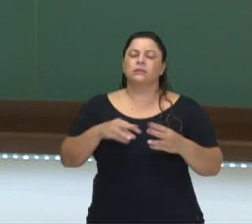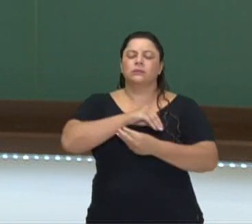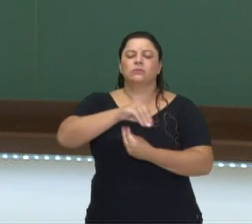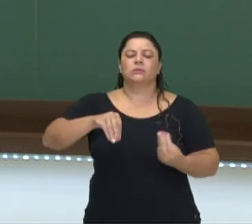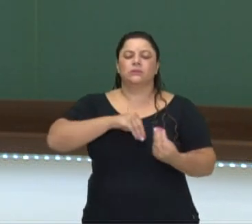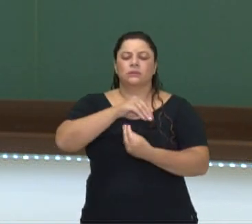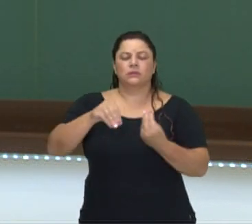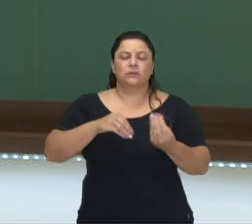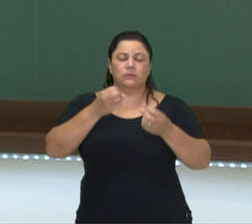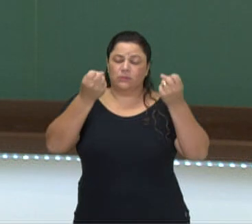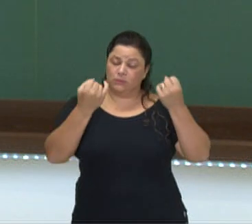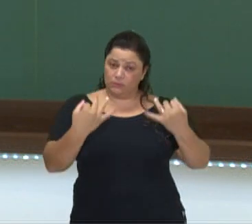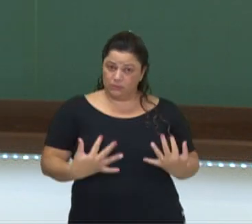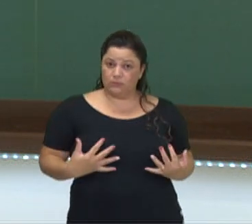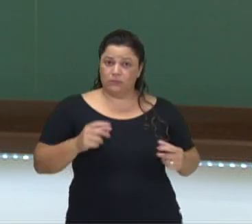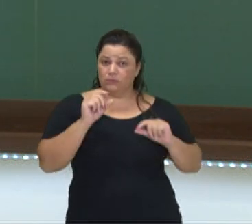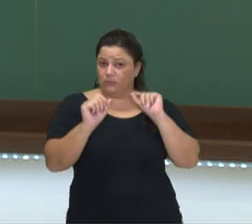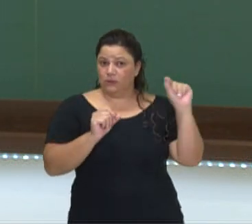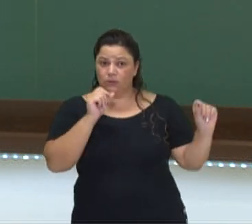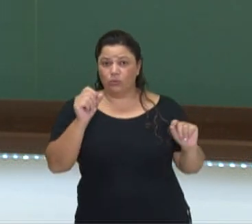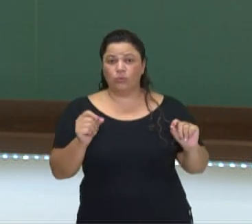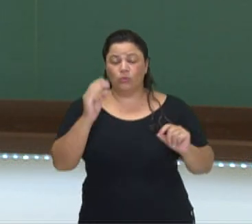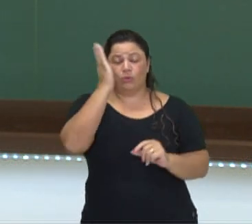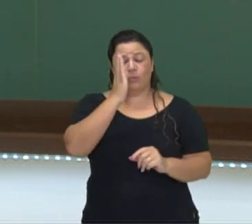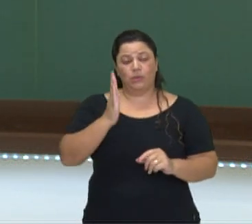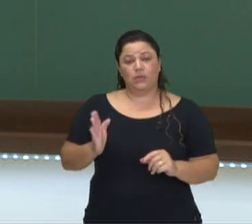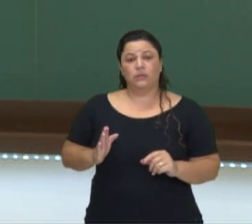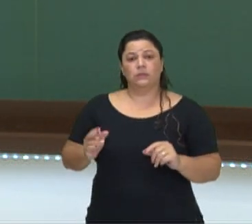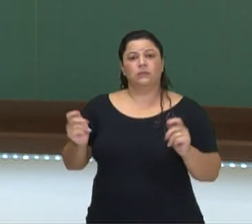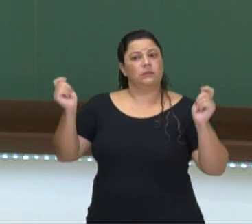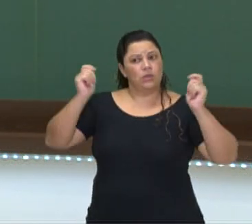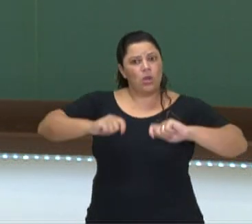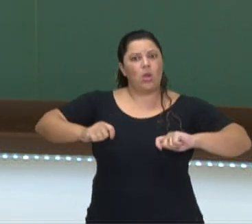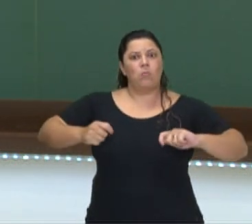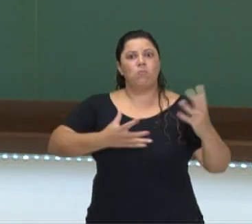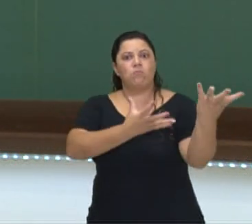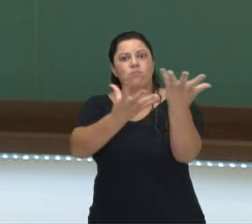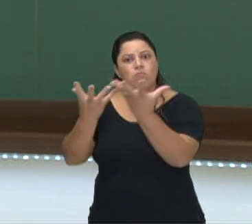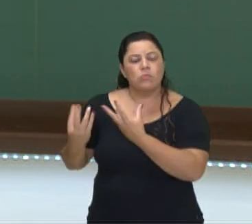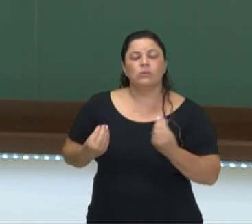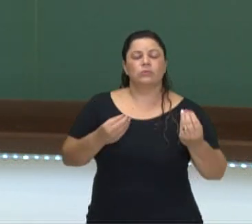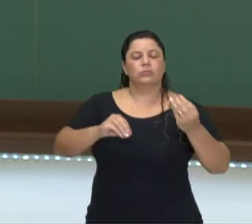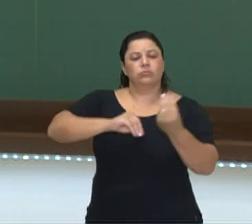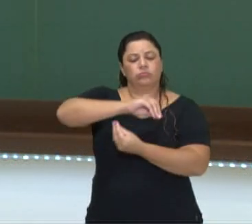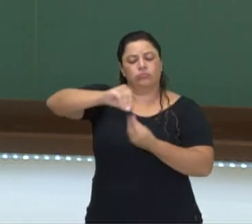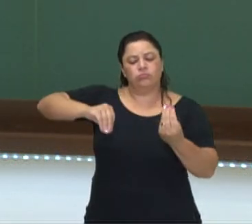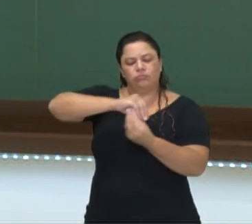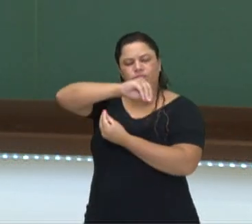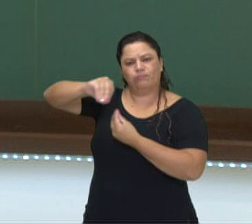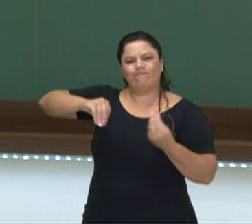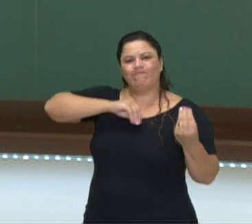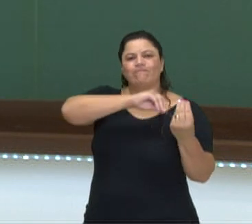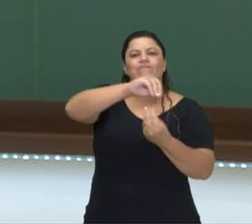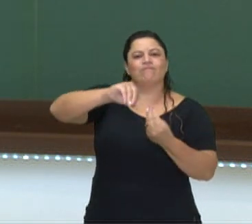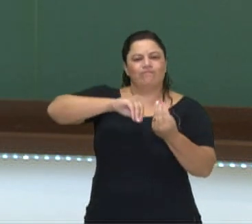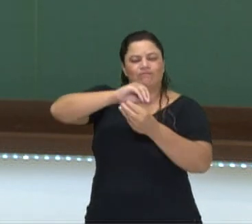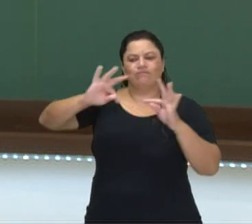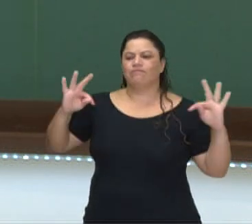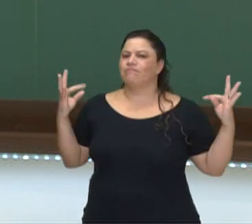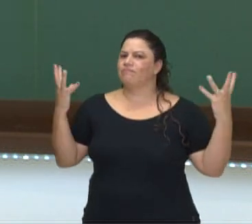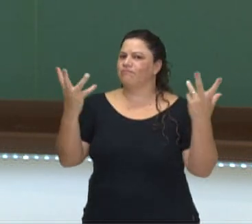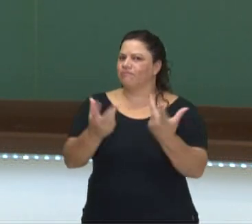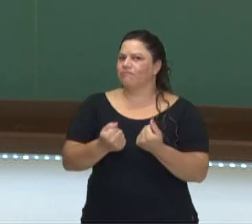gente diz que o Brasil é altamente miscigenado, altamente misturado, porque